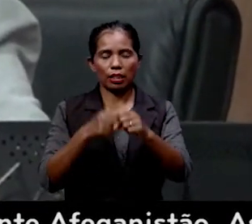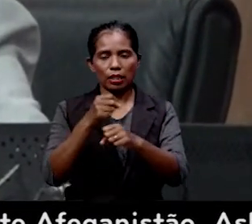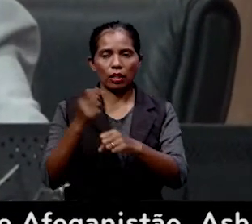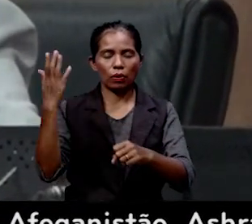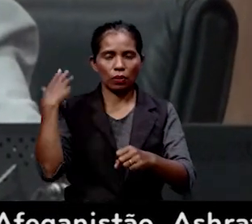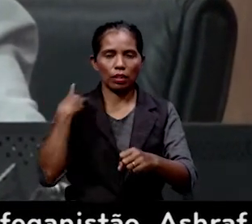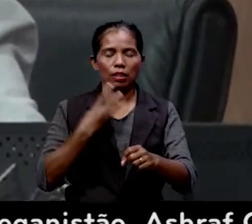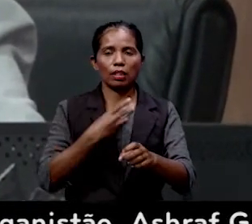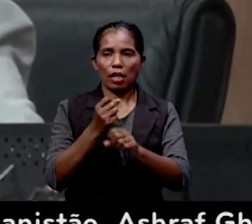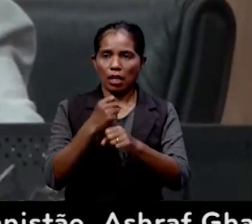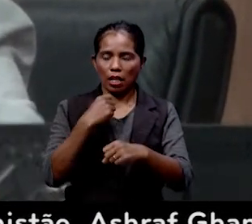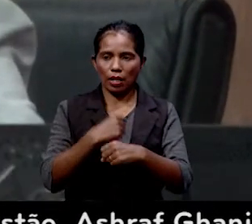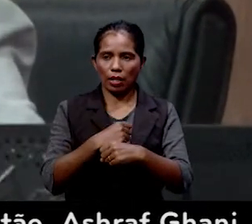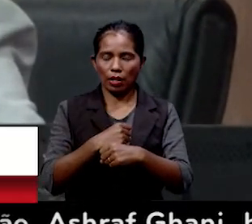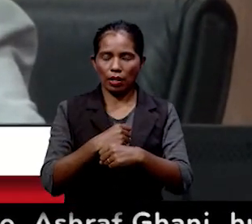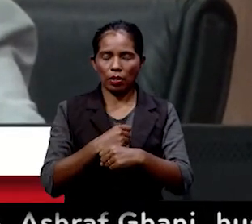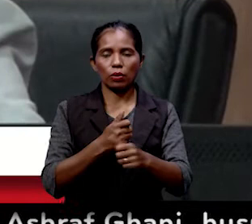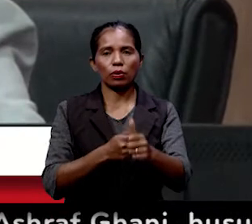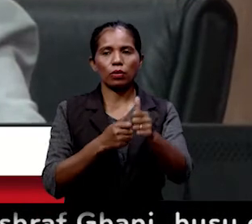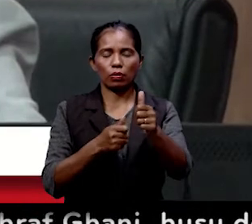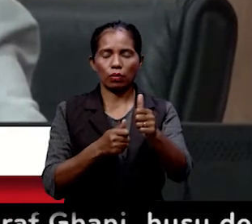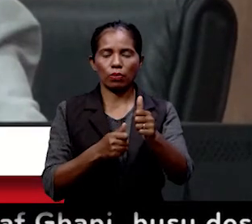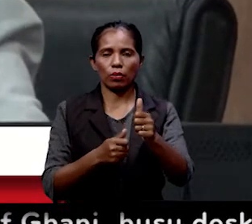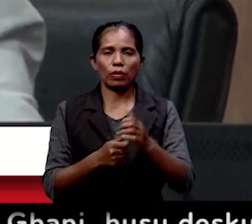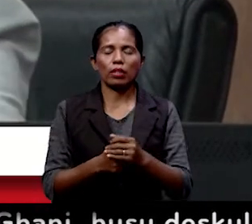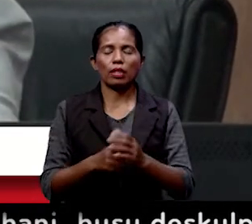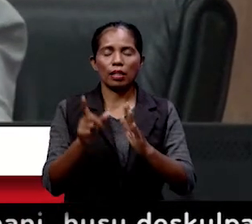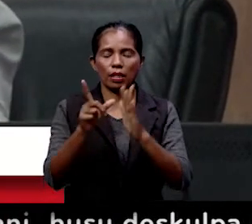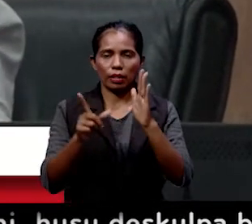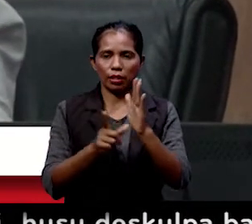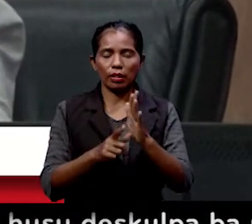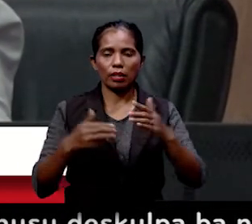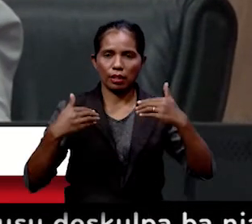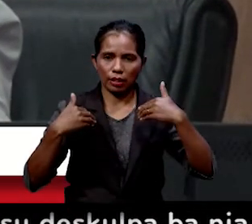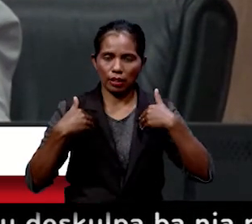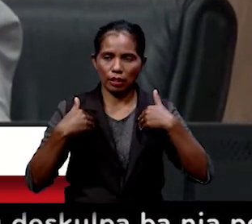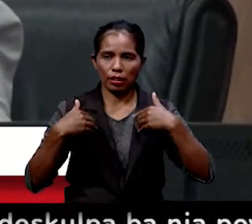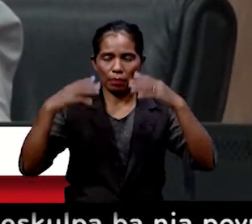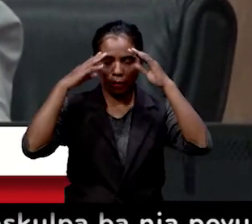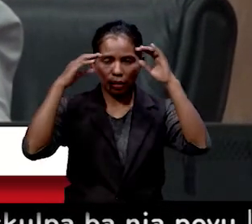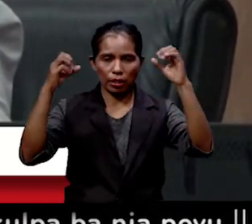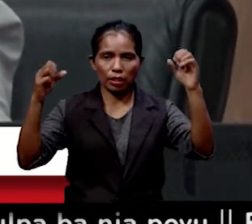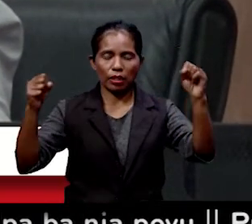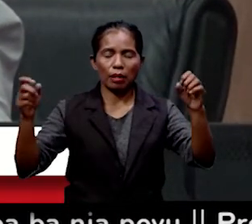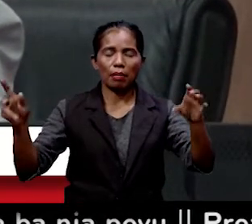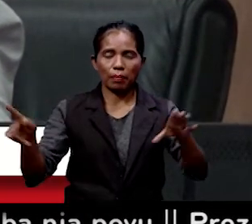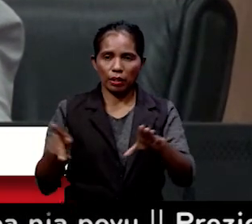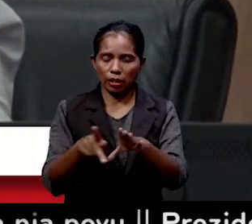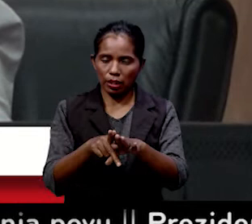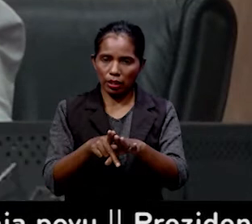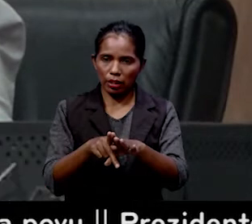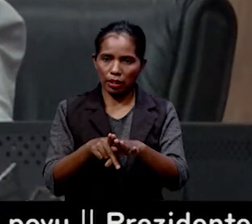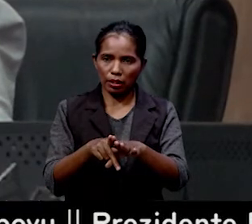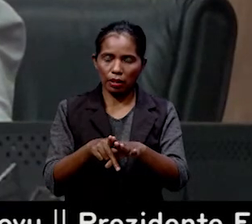nebe, ita hallo, moch, seção solene, idá, nebe, iha moch, presenza, sua excelência, Presidente da